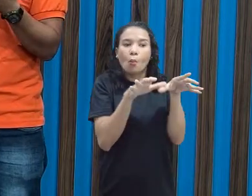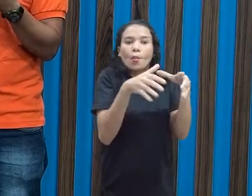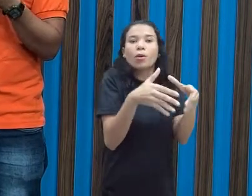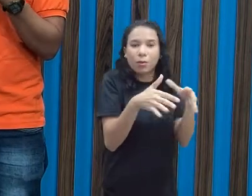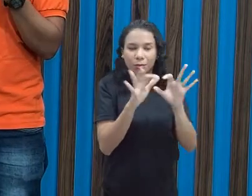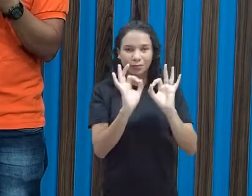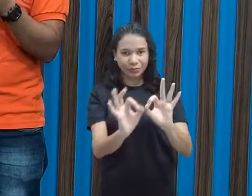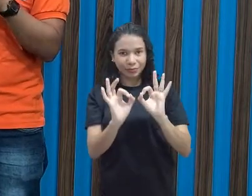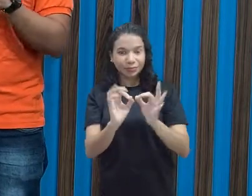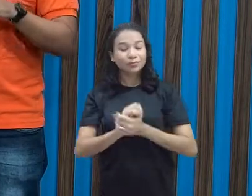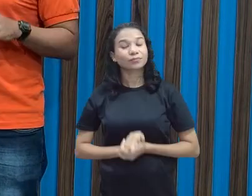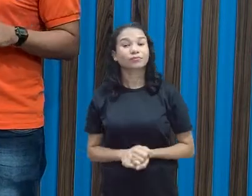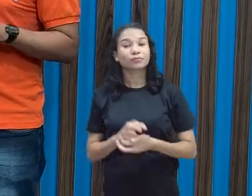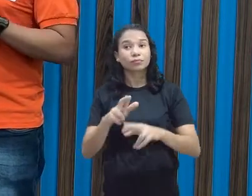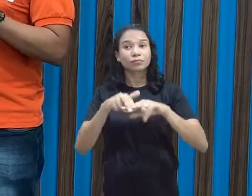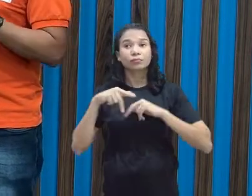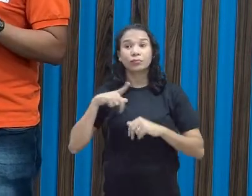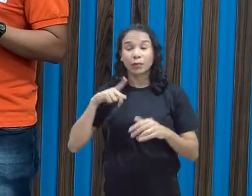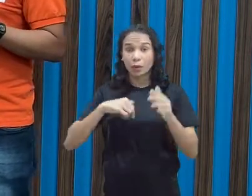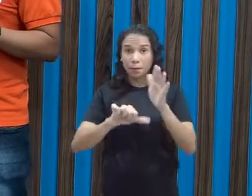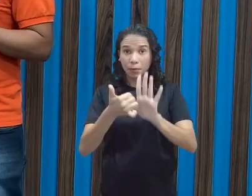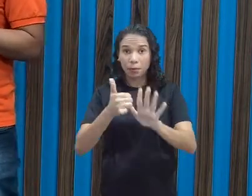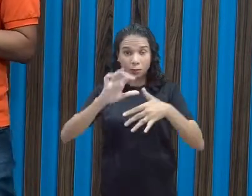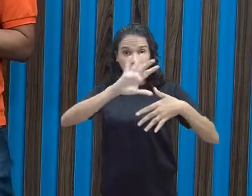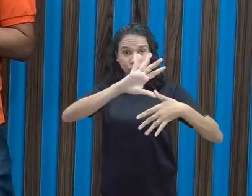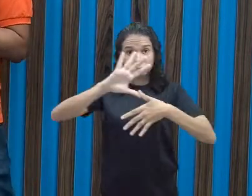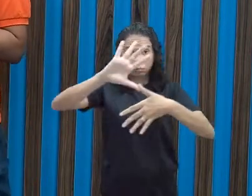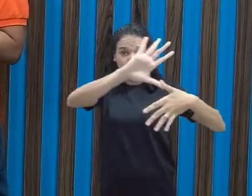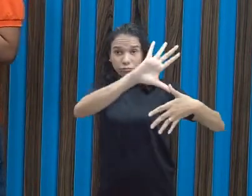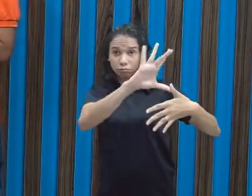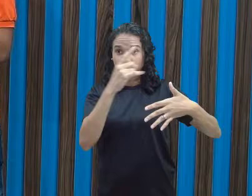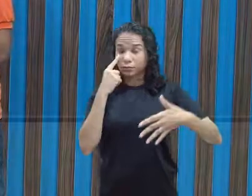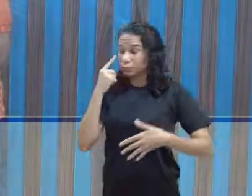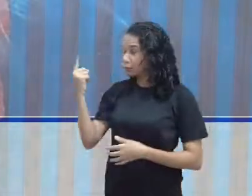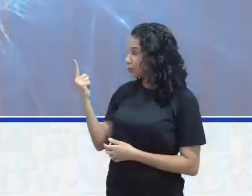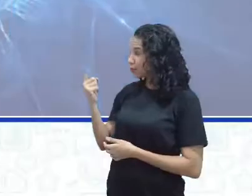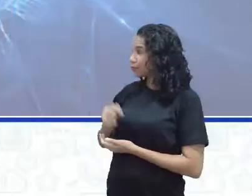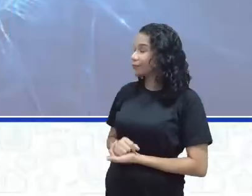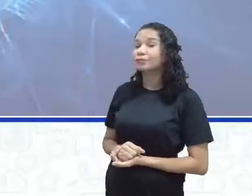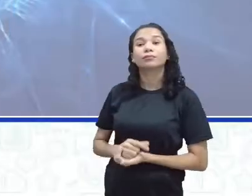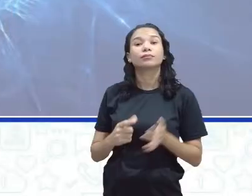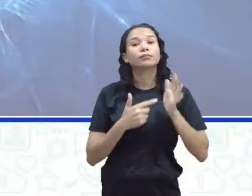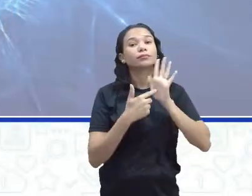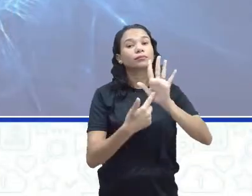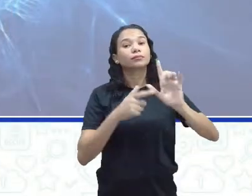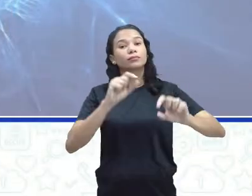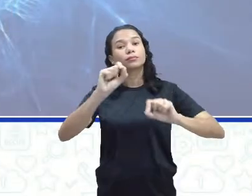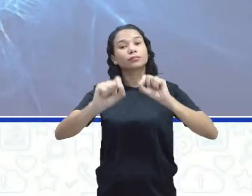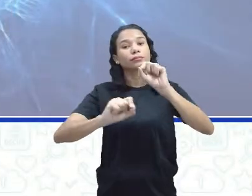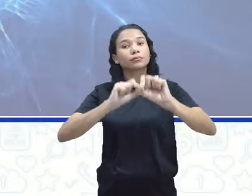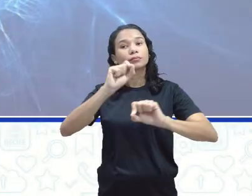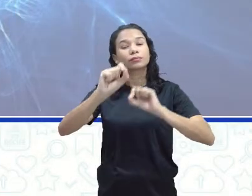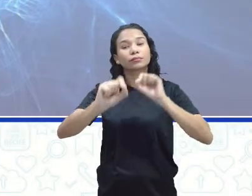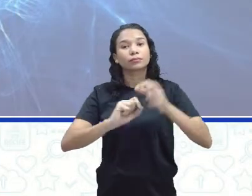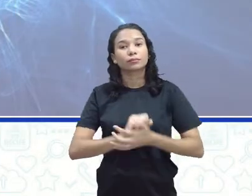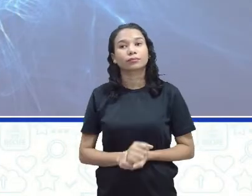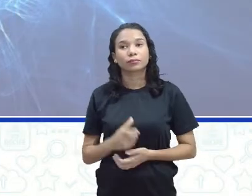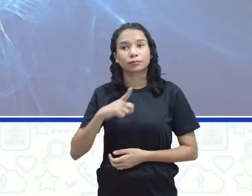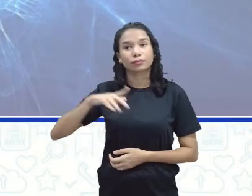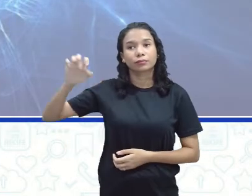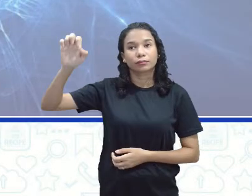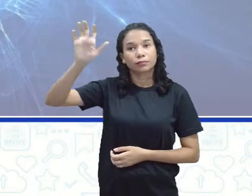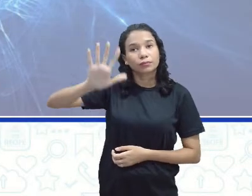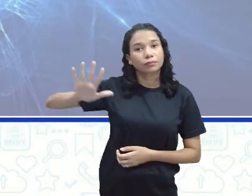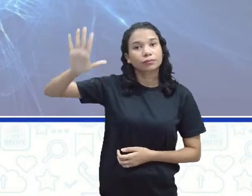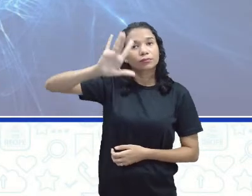beleza? Então, o primeiro mapa que vai chegar aí para você na tela mostra que a Europa ela